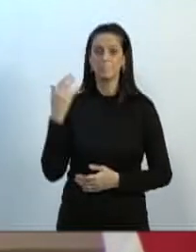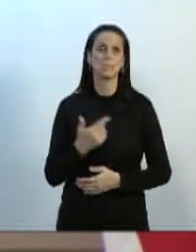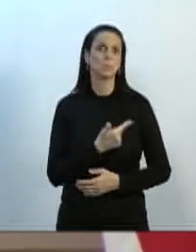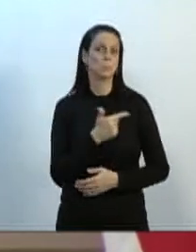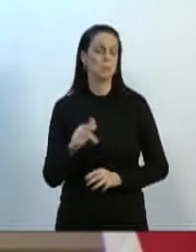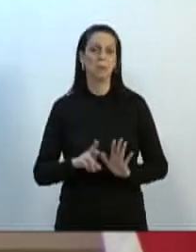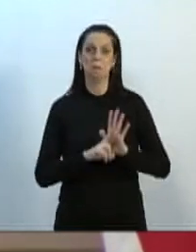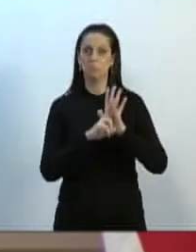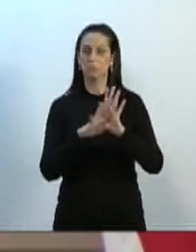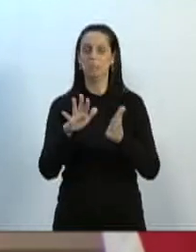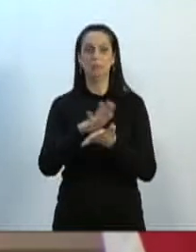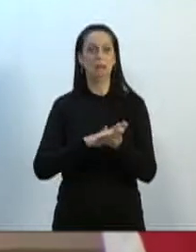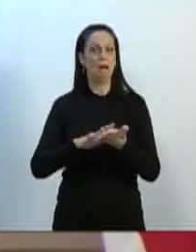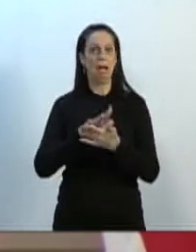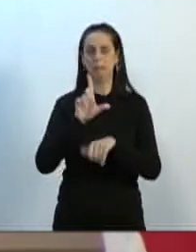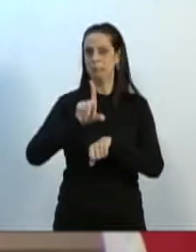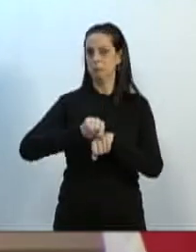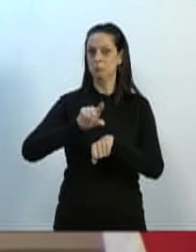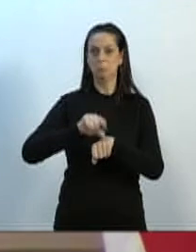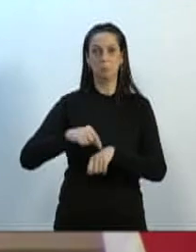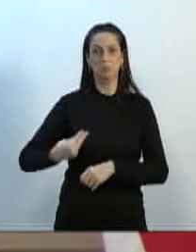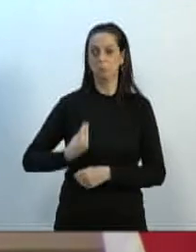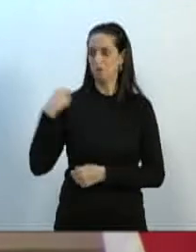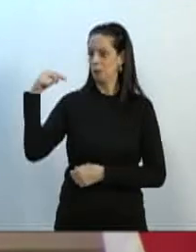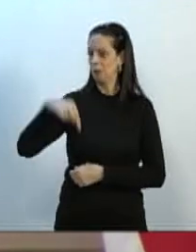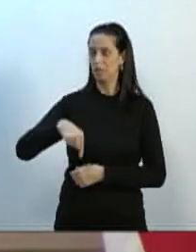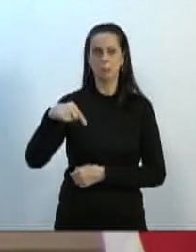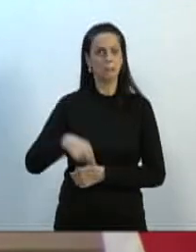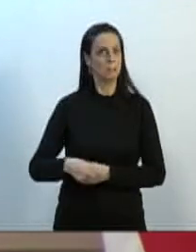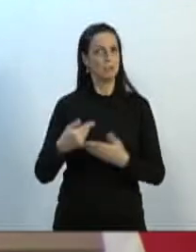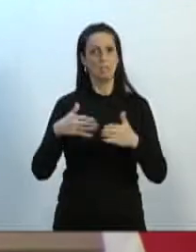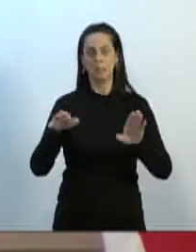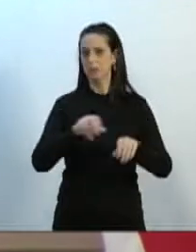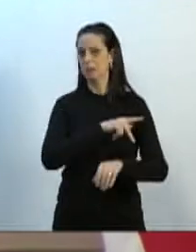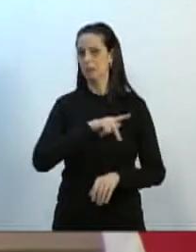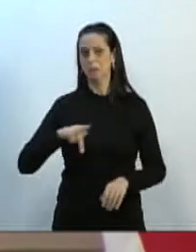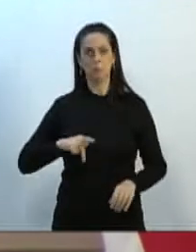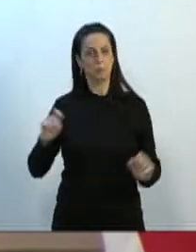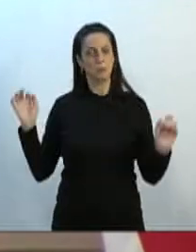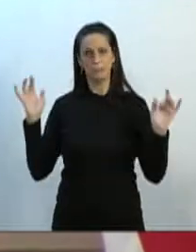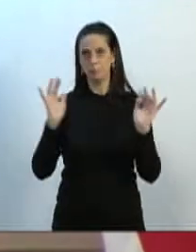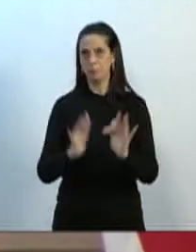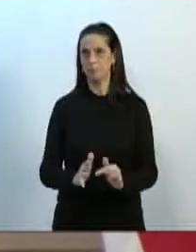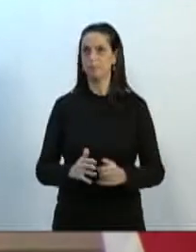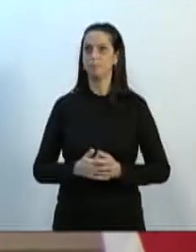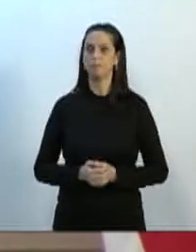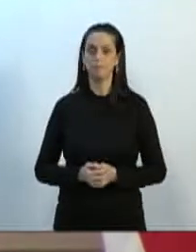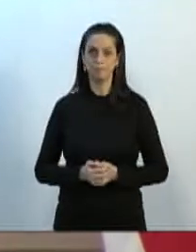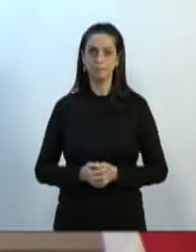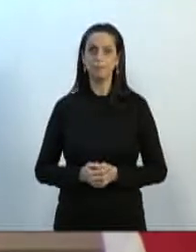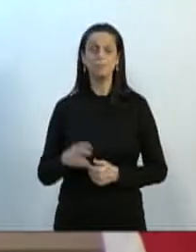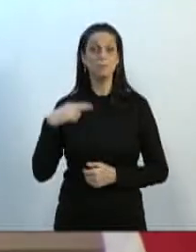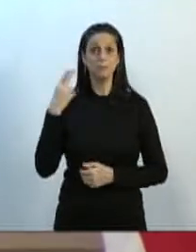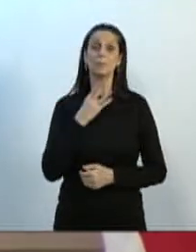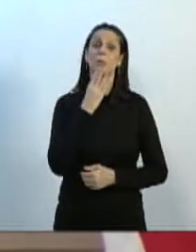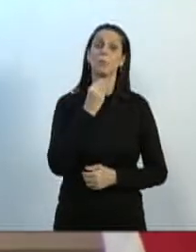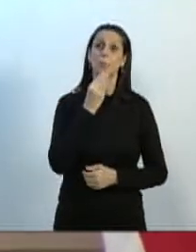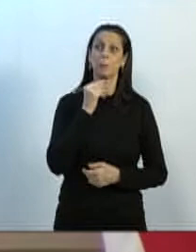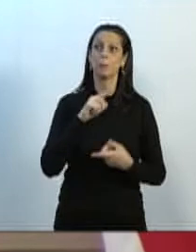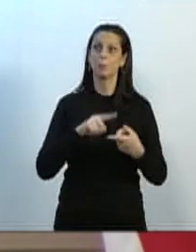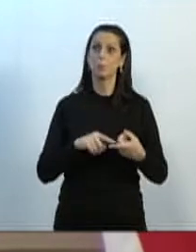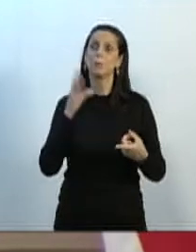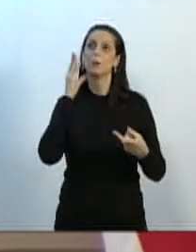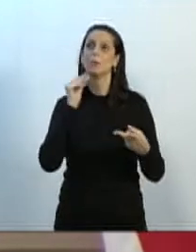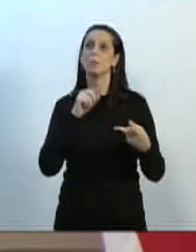representante da Secretaria de Educação esteve presente, sendo que os vereadores Bruno e os vereadores Gilson